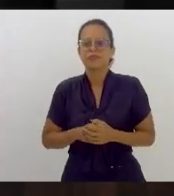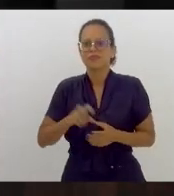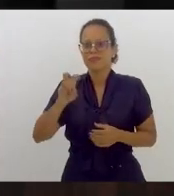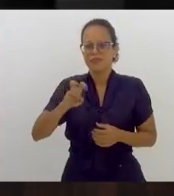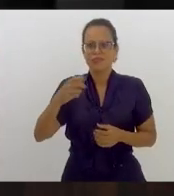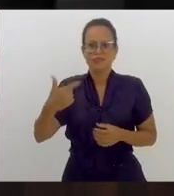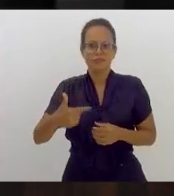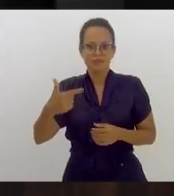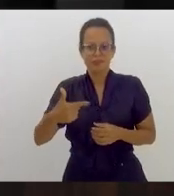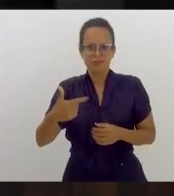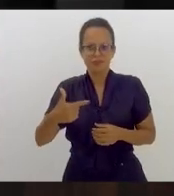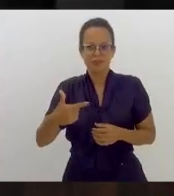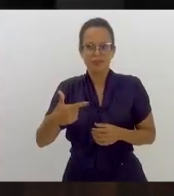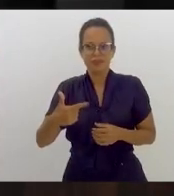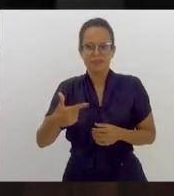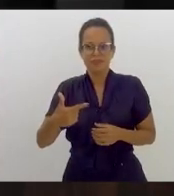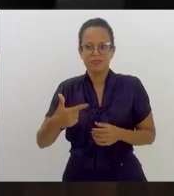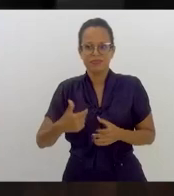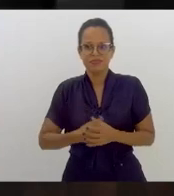52º,